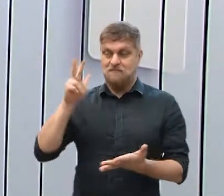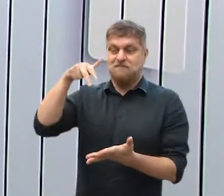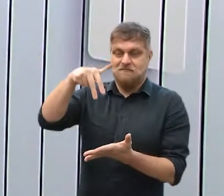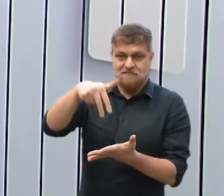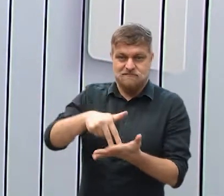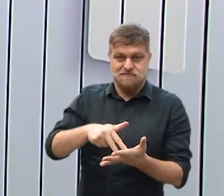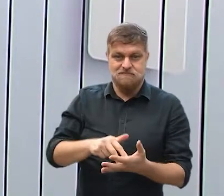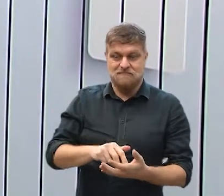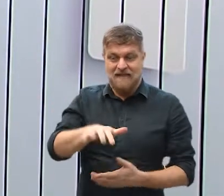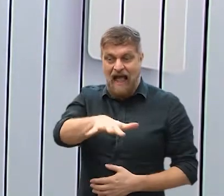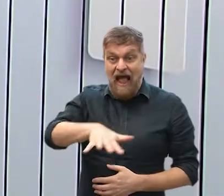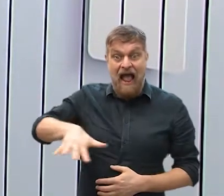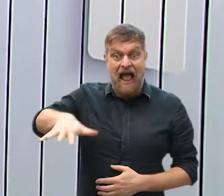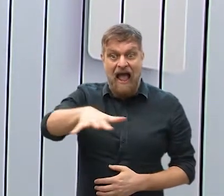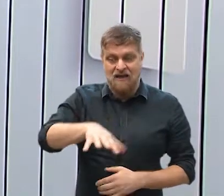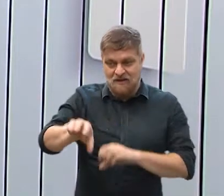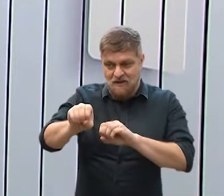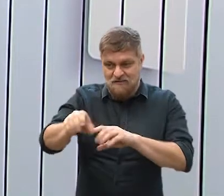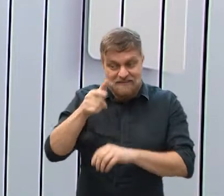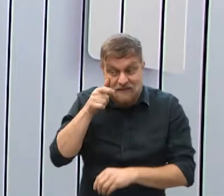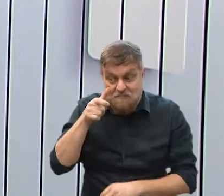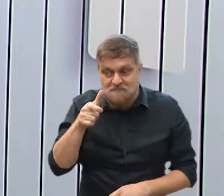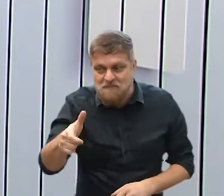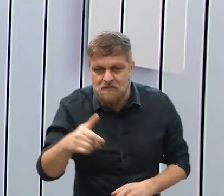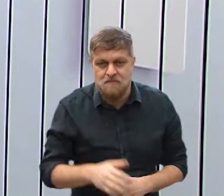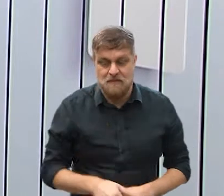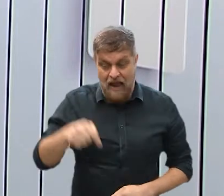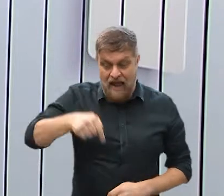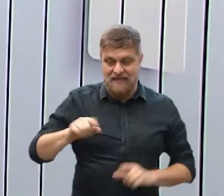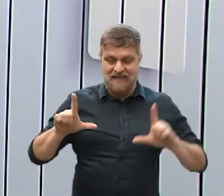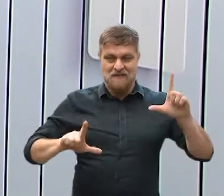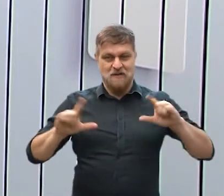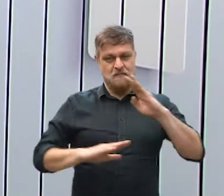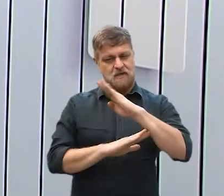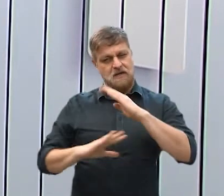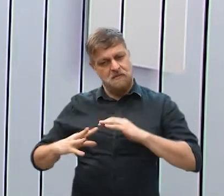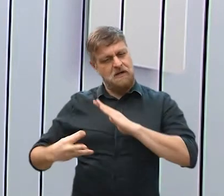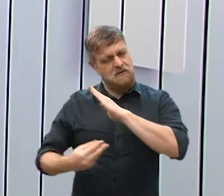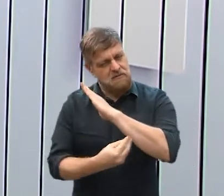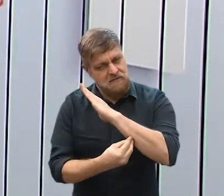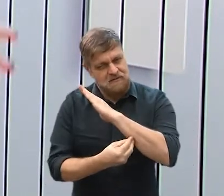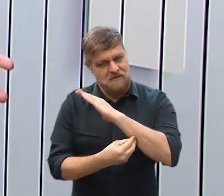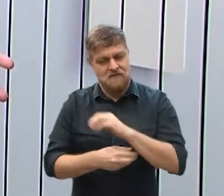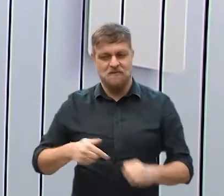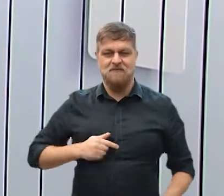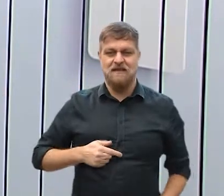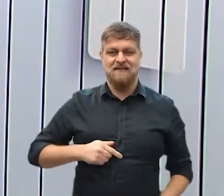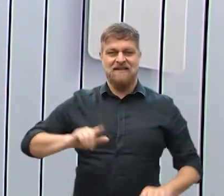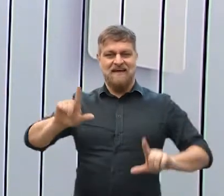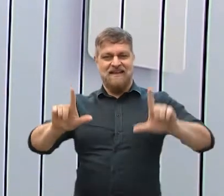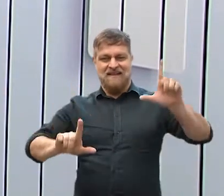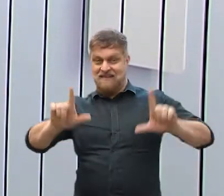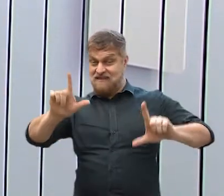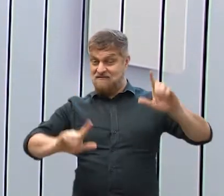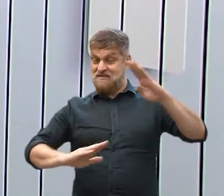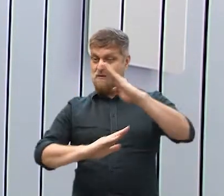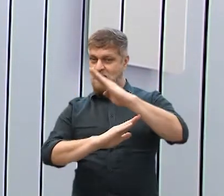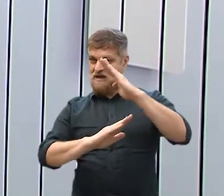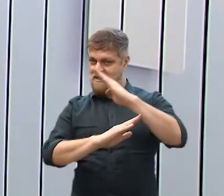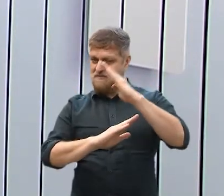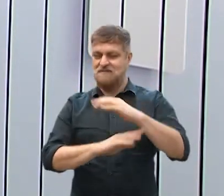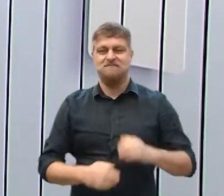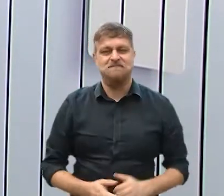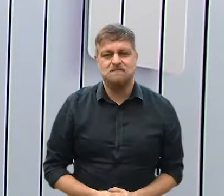estou de volta no quadro De Olho na Educação, aqui no Câmara Total, na tela da TV Câmara